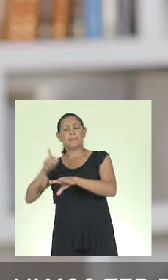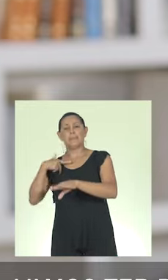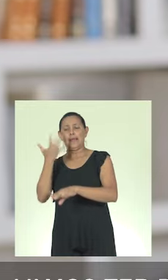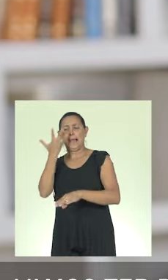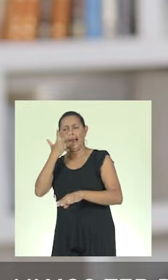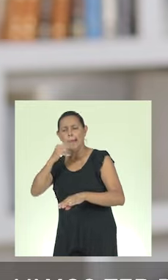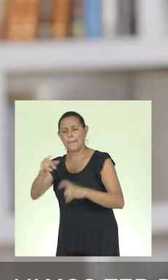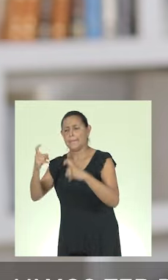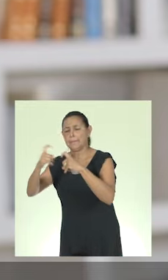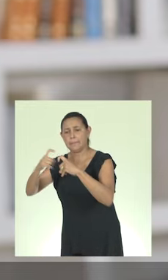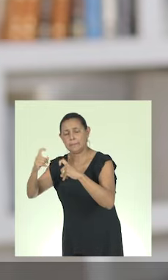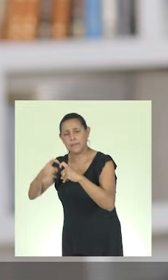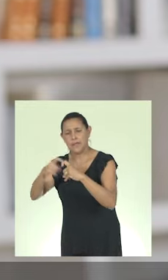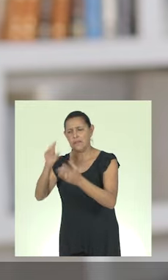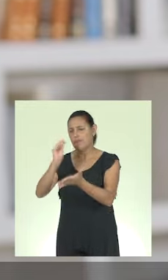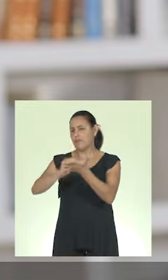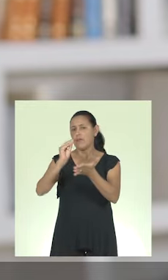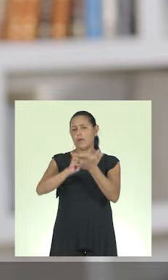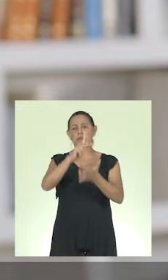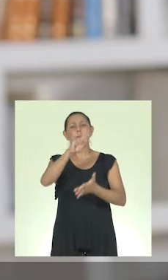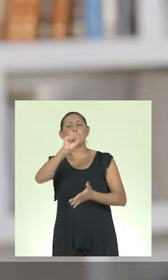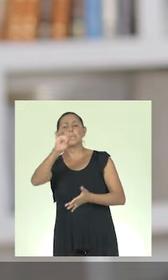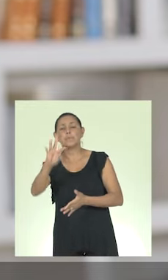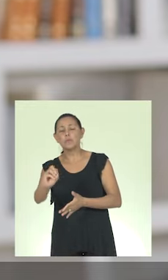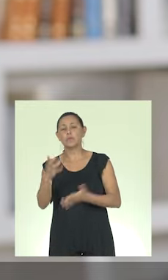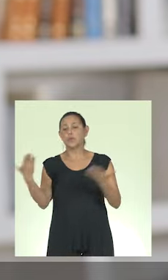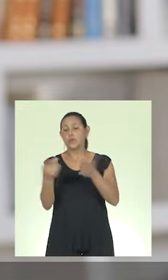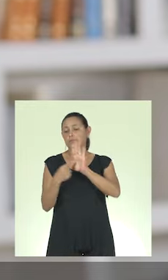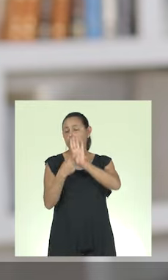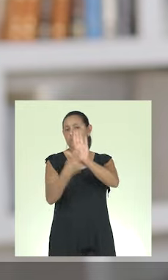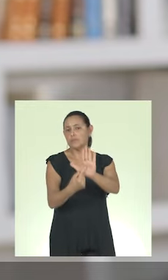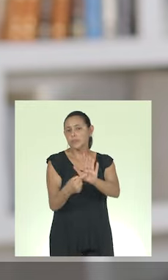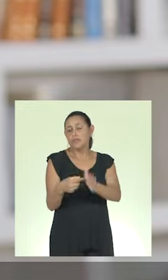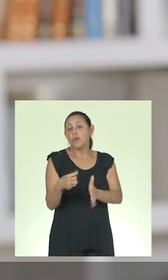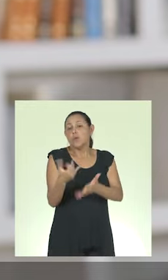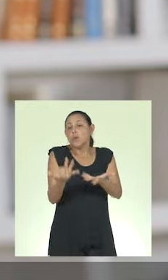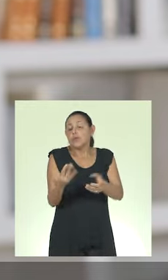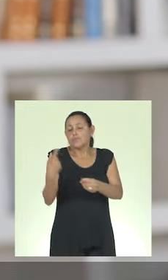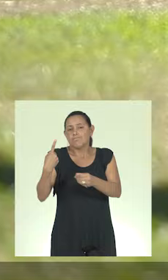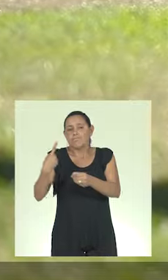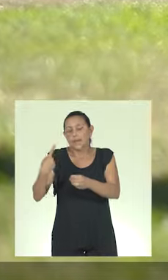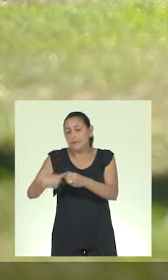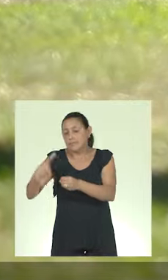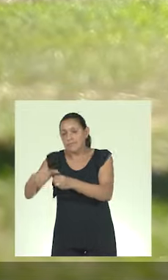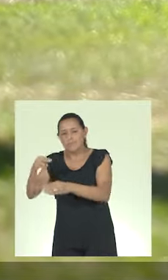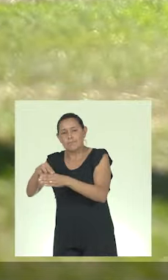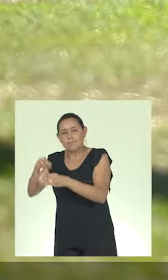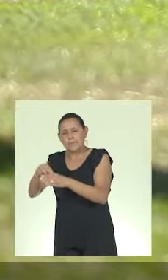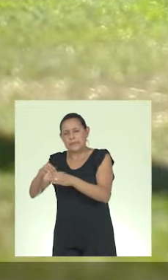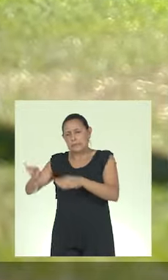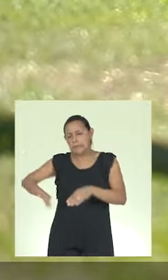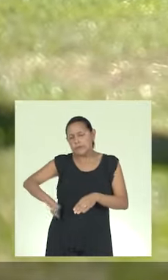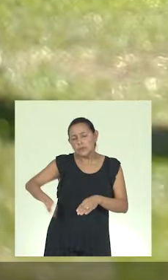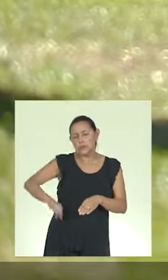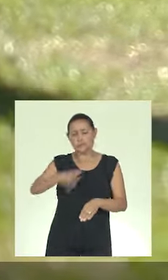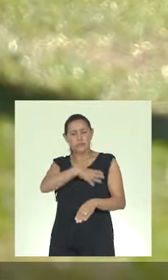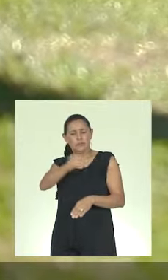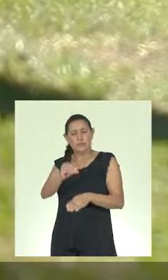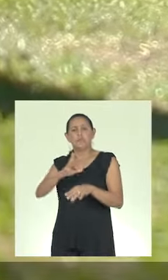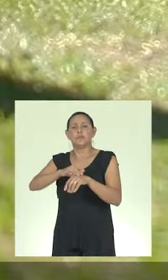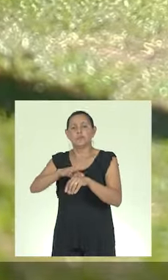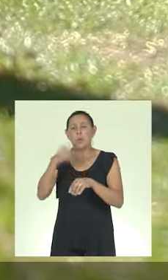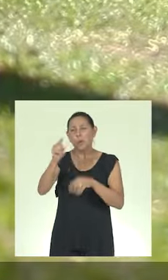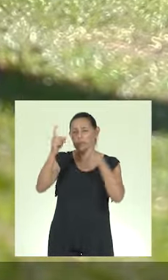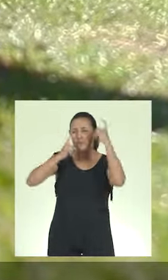nos postos de saúde, o que mostra quanto o maringaense sofre quando o filho fica doente. Outra preocupação é com o lazer.